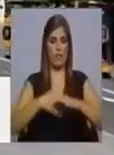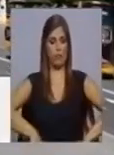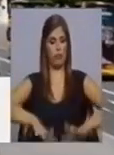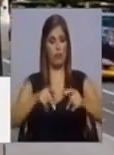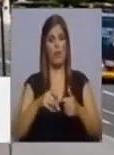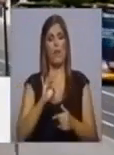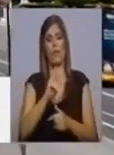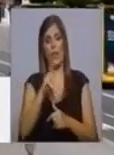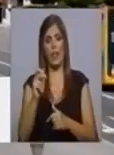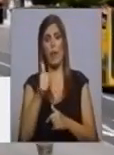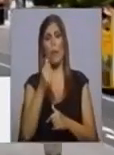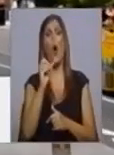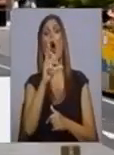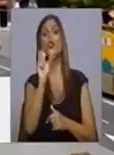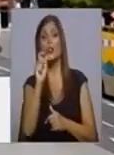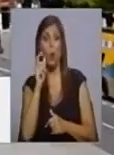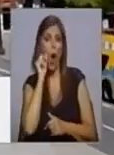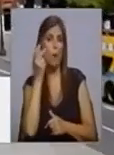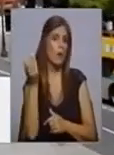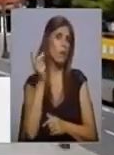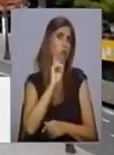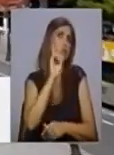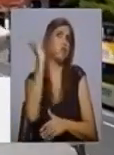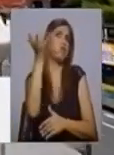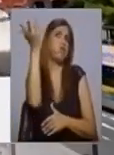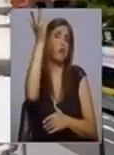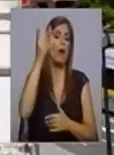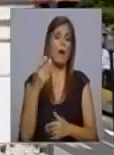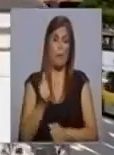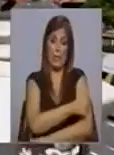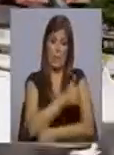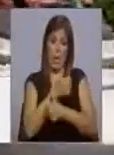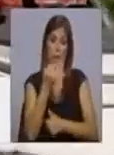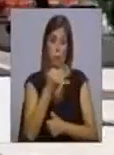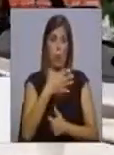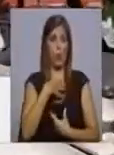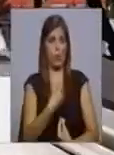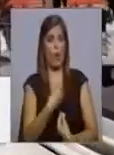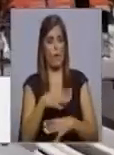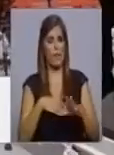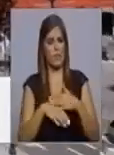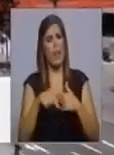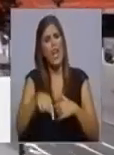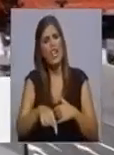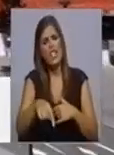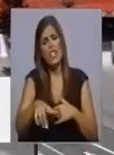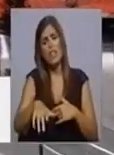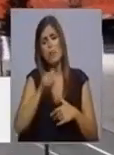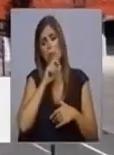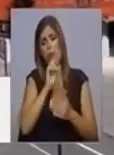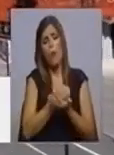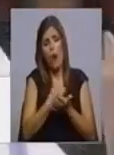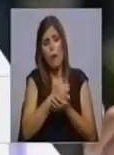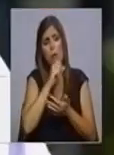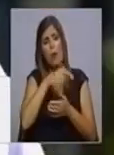Ferreira Borges, um homem absolutamente notável para a cidade do Porto, e gostaria que um dia fosse feito. Talvez não aqui, talvez mais